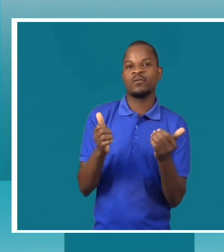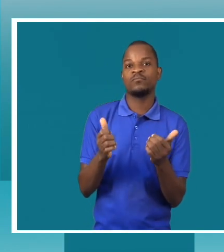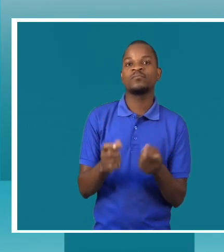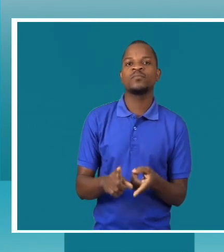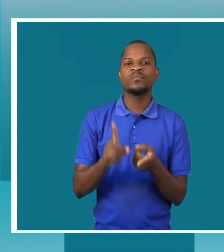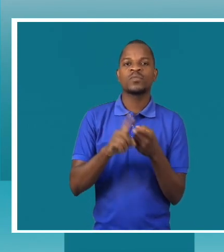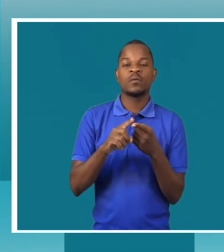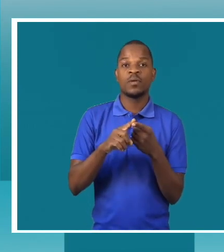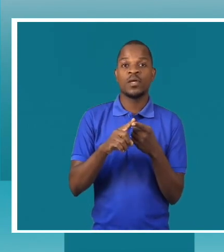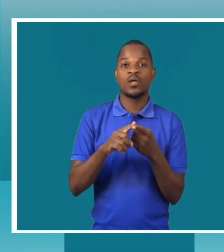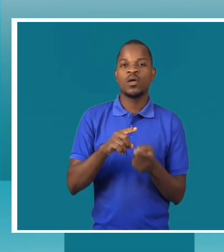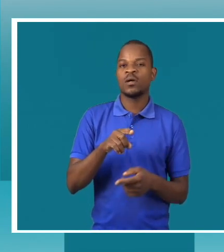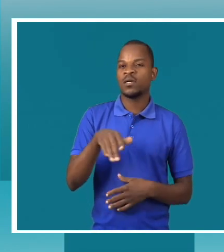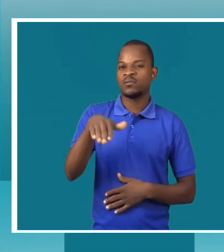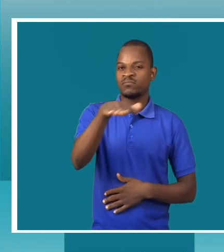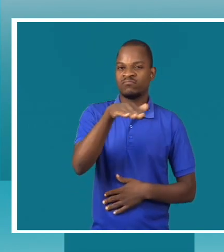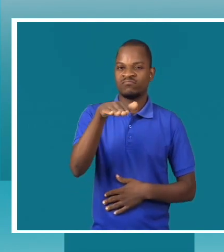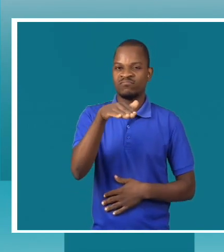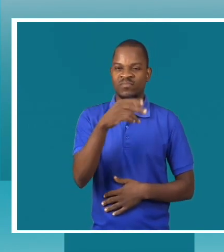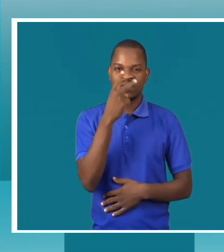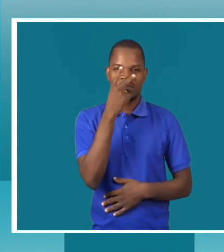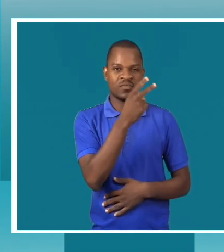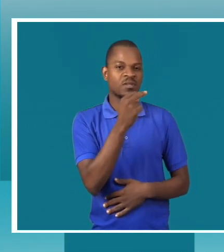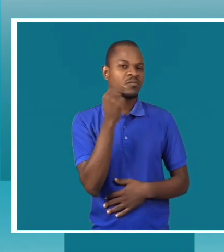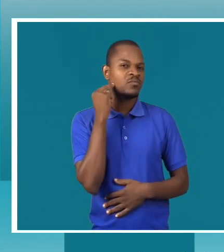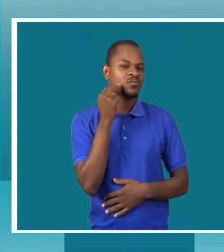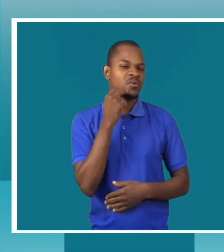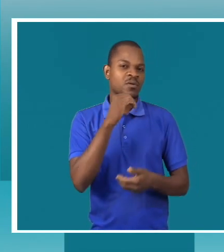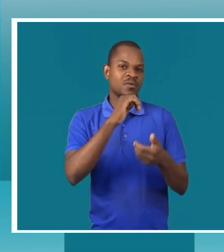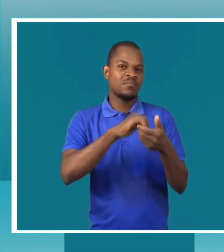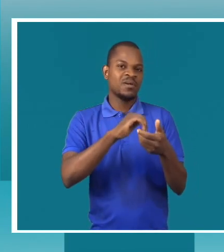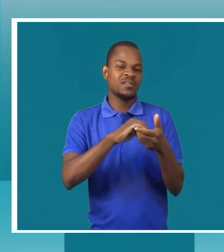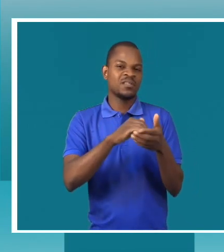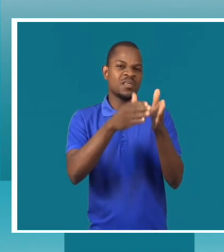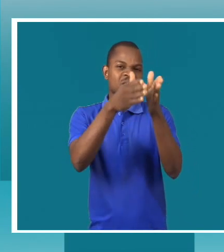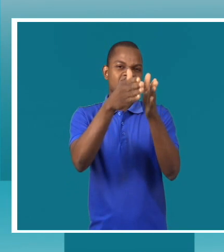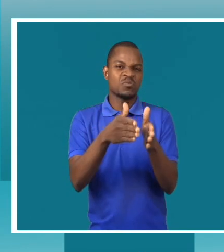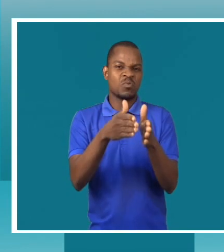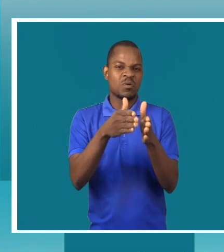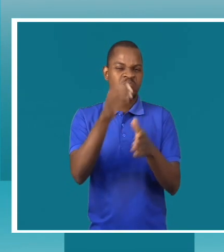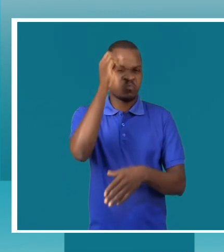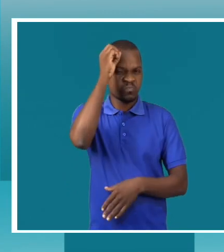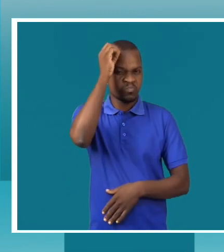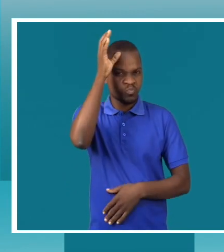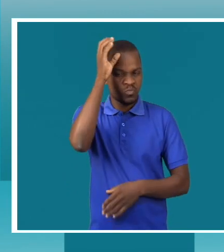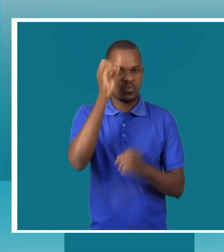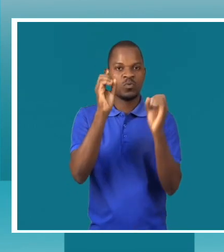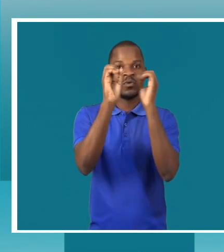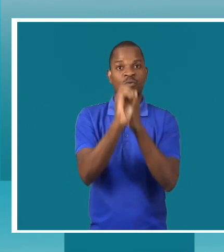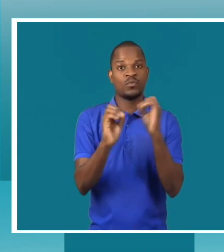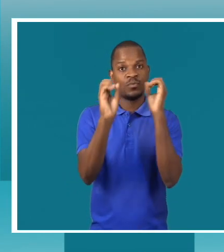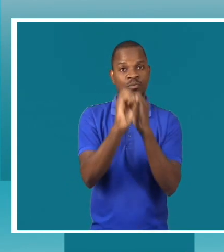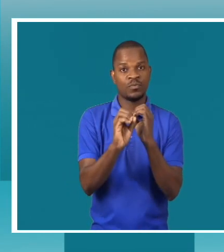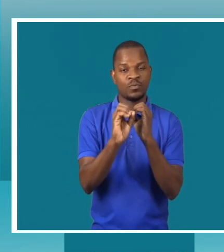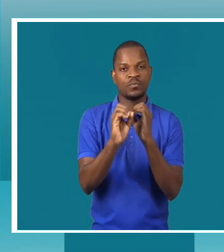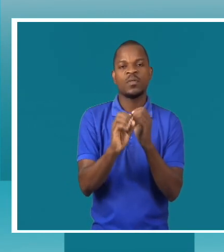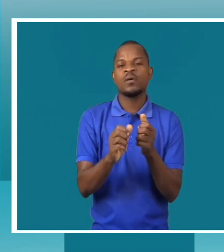superar a sociedade. Olham para o surdo como se fosse uma pessoa que não é capaz de fazer nada.